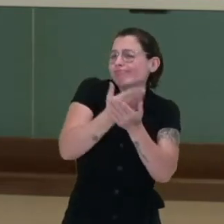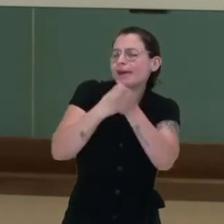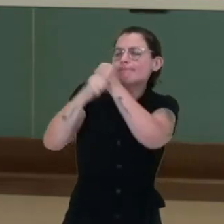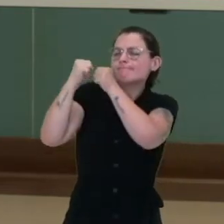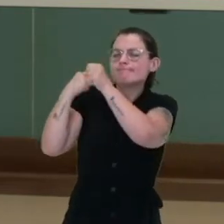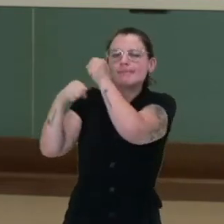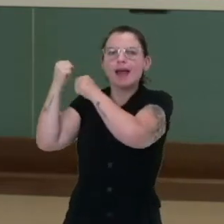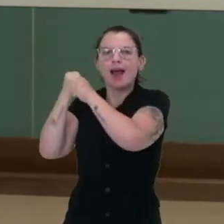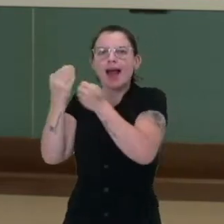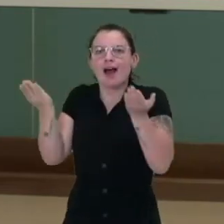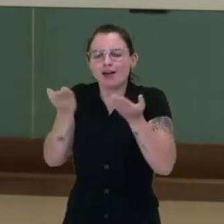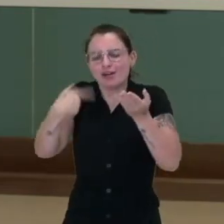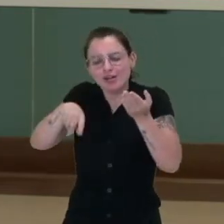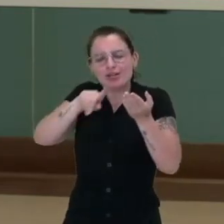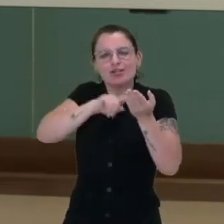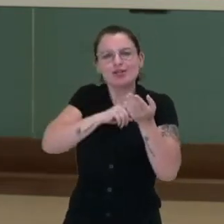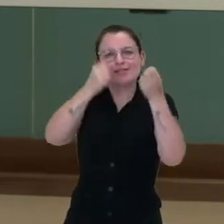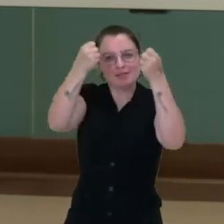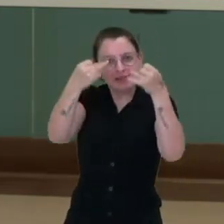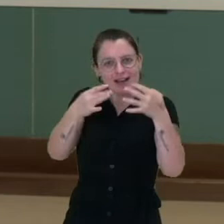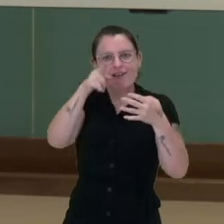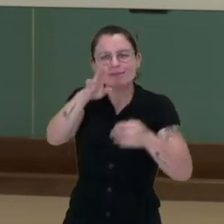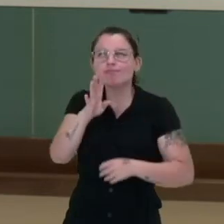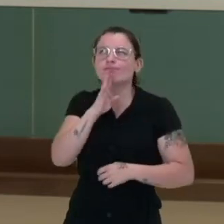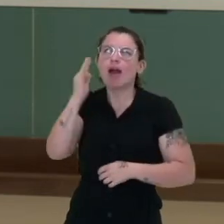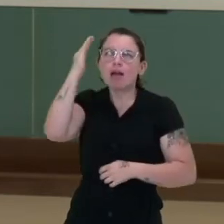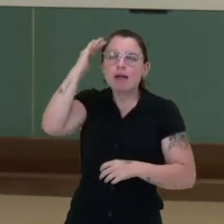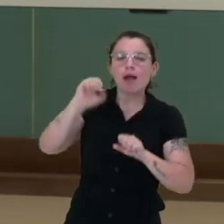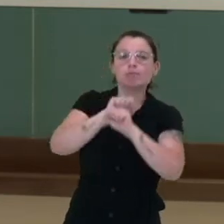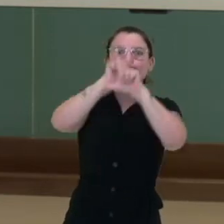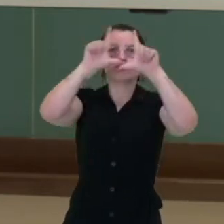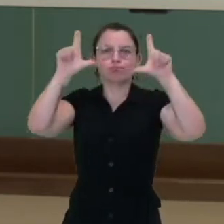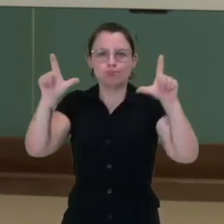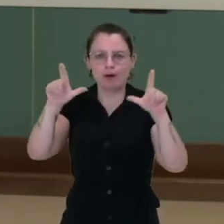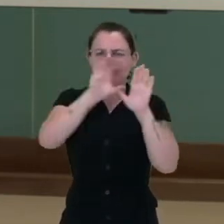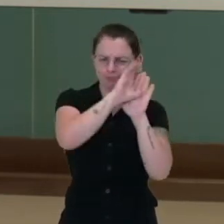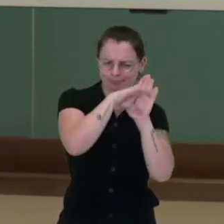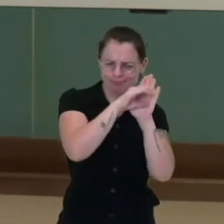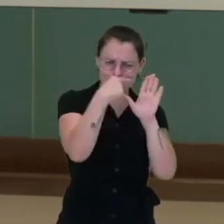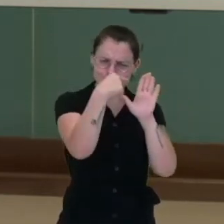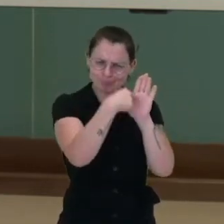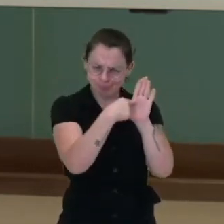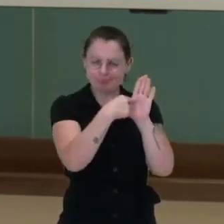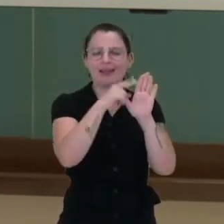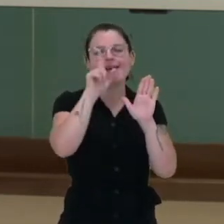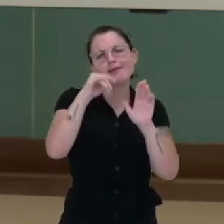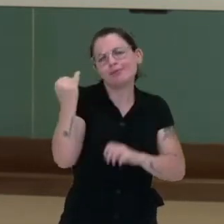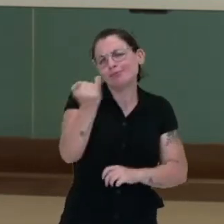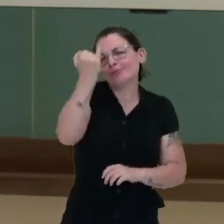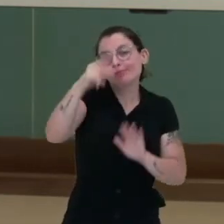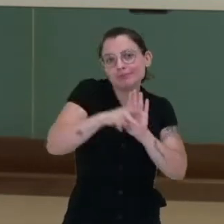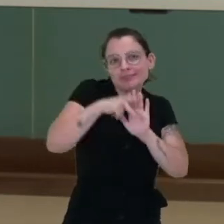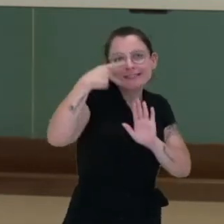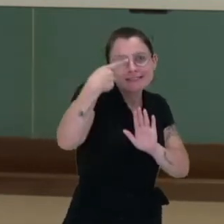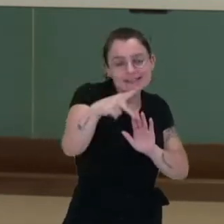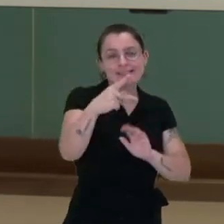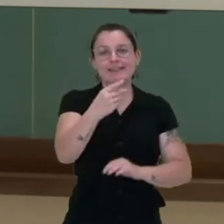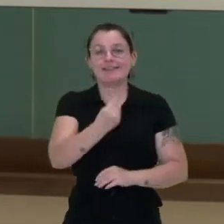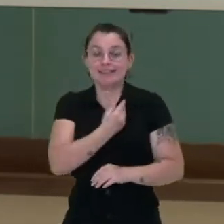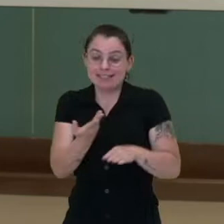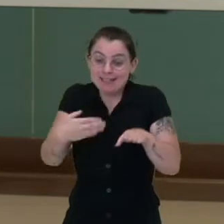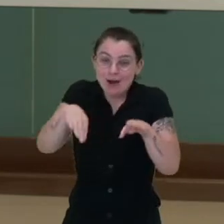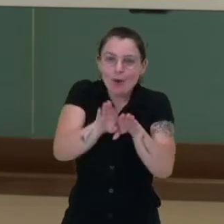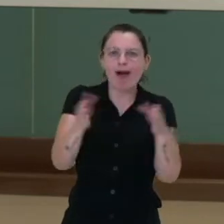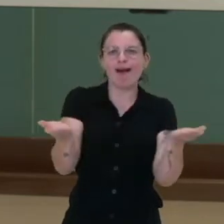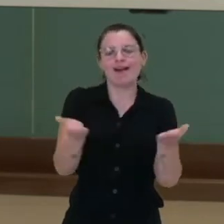anos anteriores. E essas informações, esses conceitos, são fundamentais agora que você chegou no